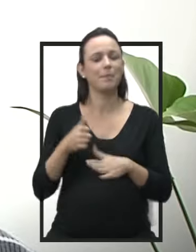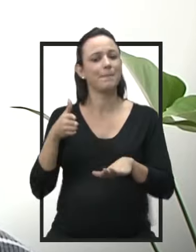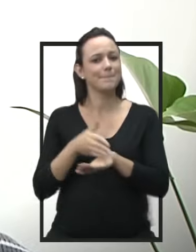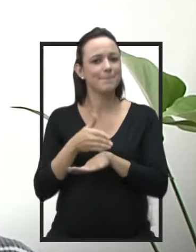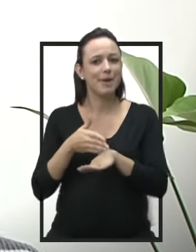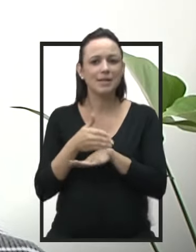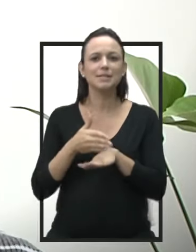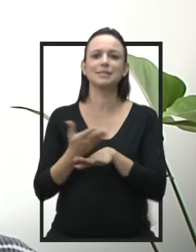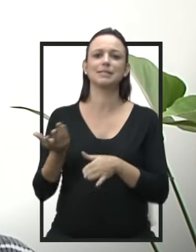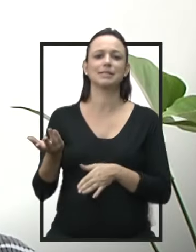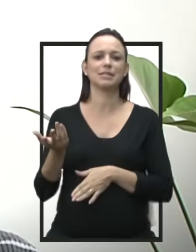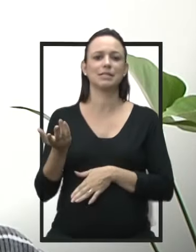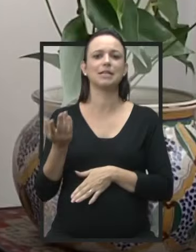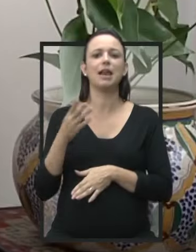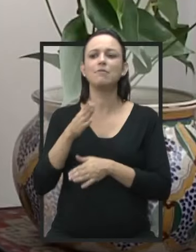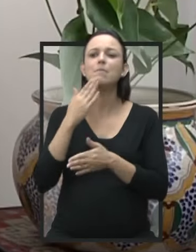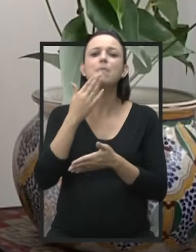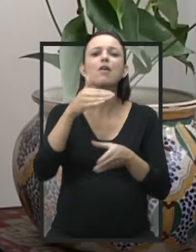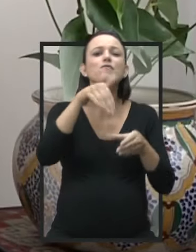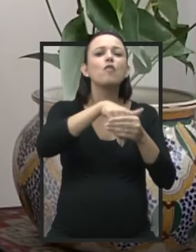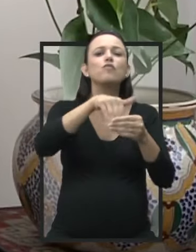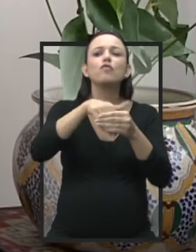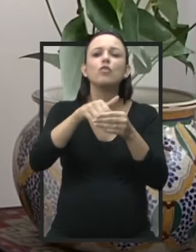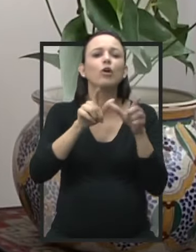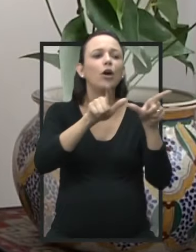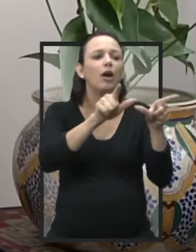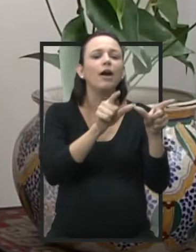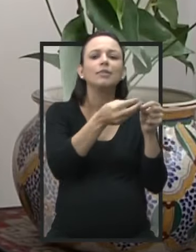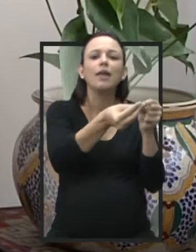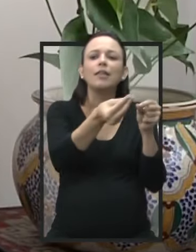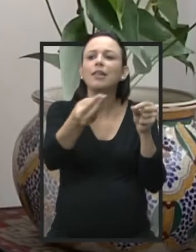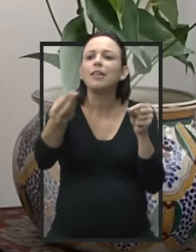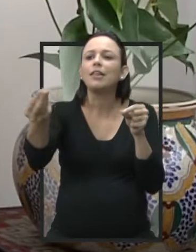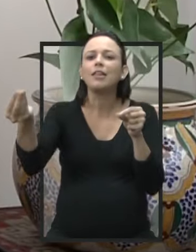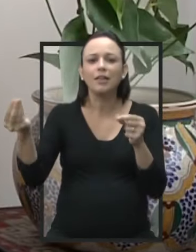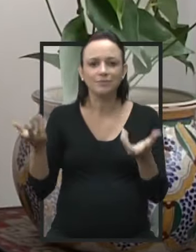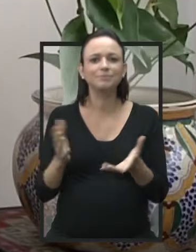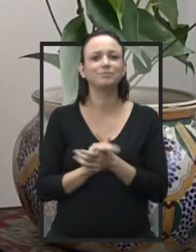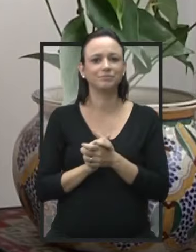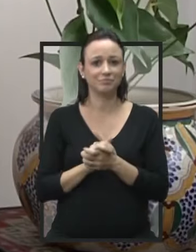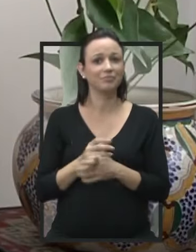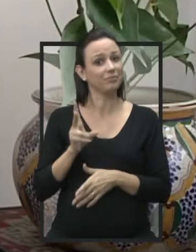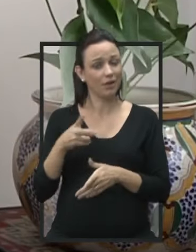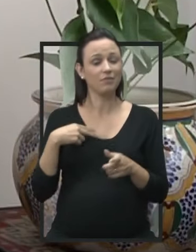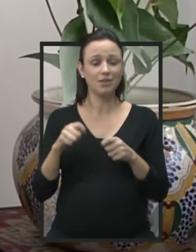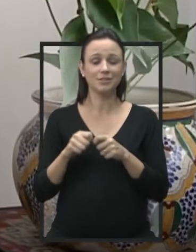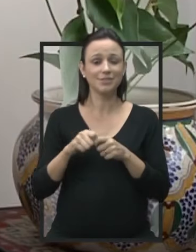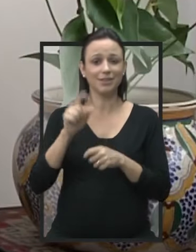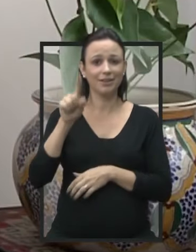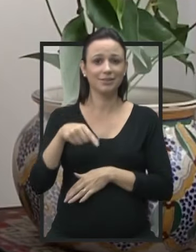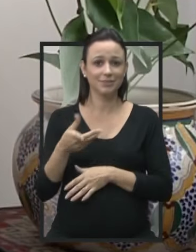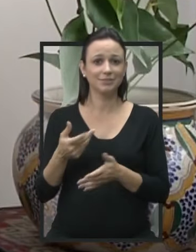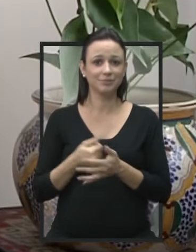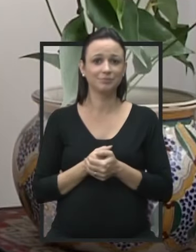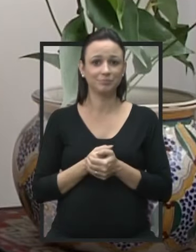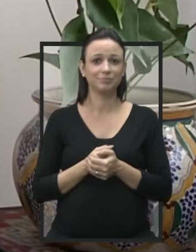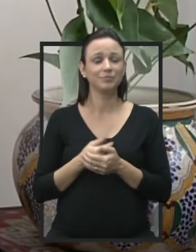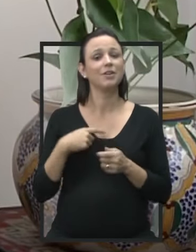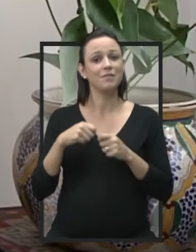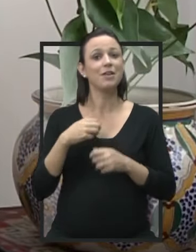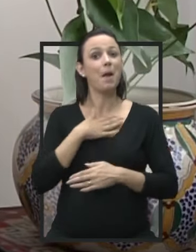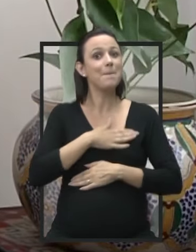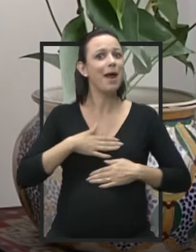então a gente era tudo no correio, propaganda, ia no João Clube, sentava, punha envelope, envelopava, a gente fazia tudo, né?